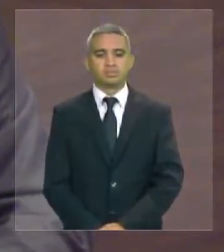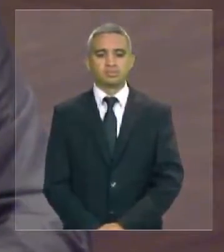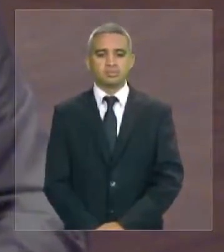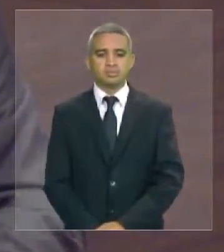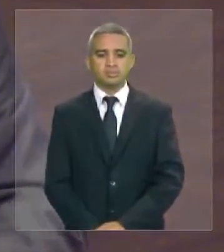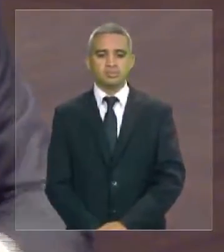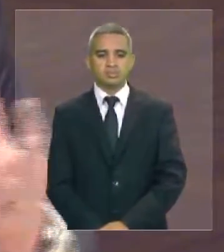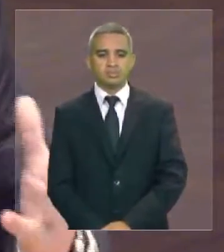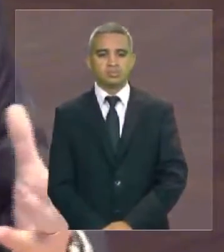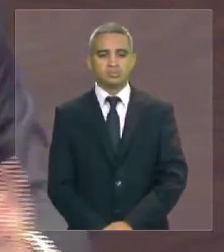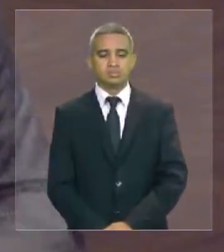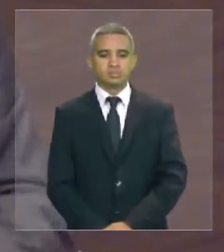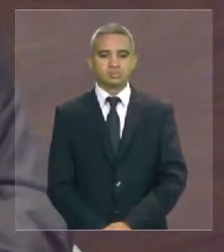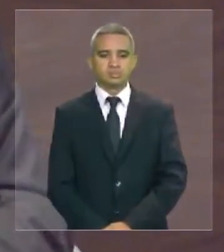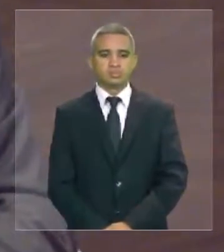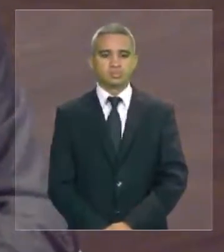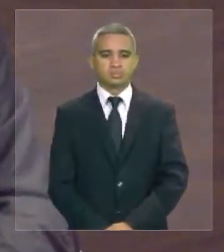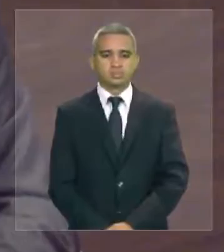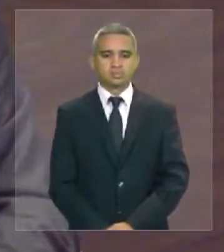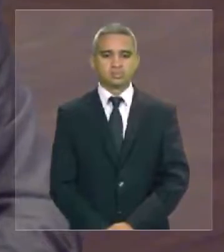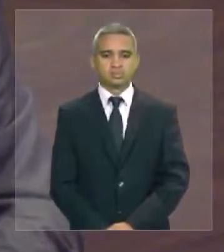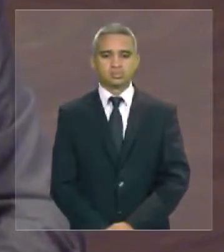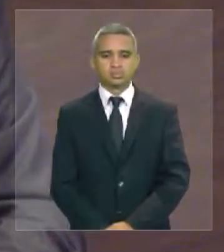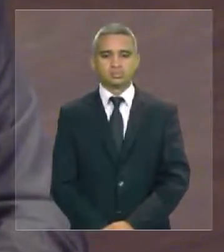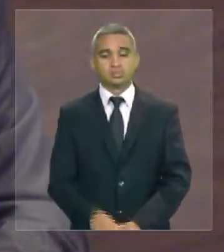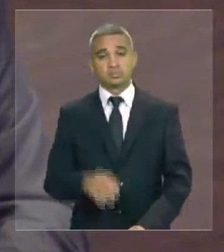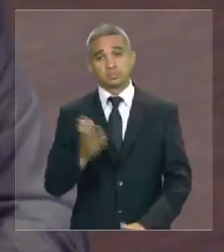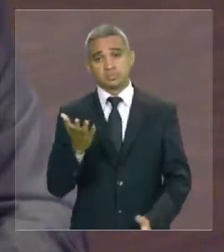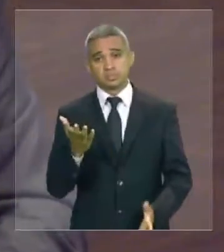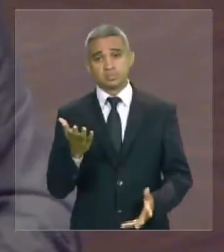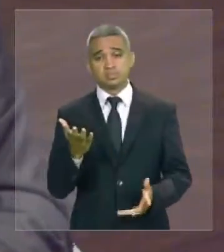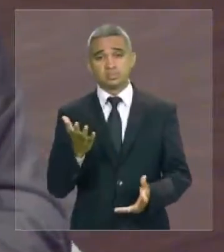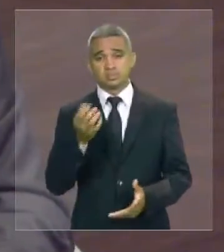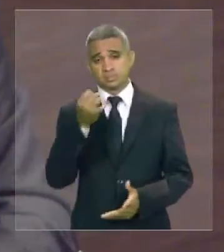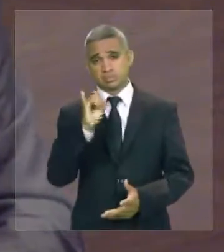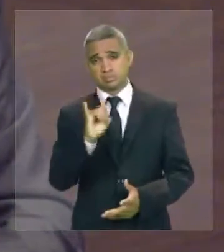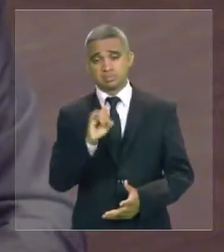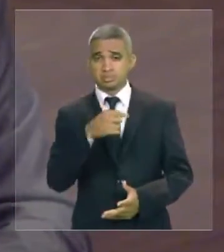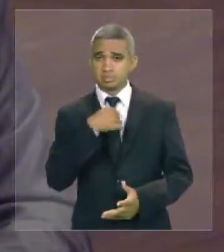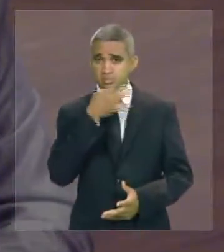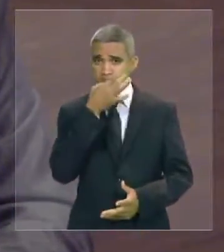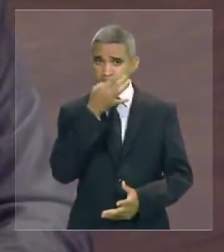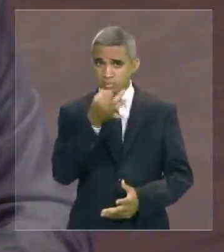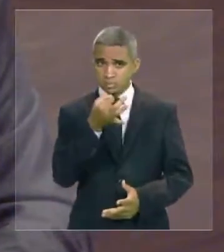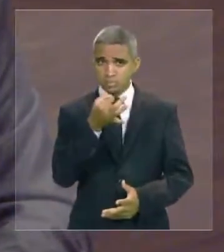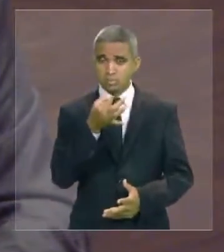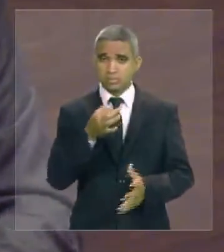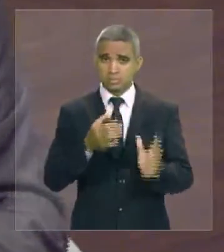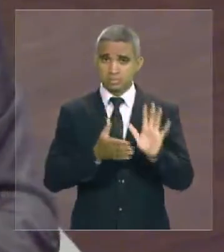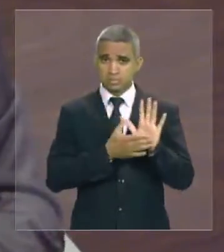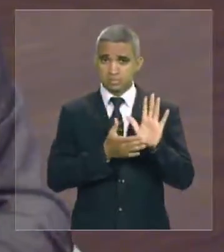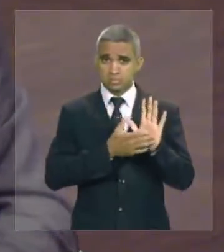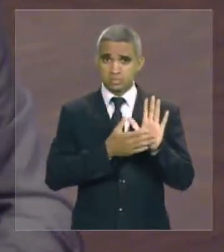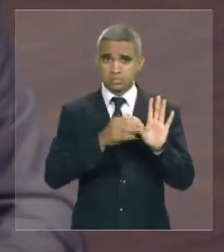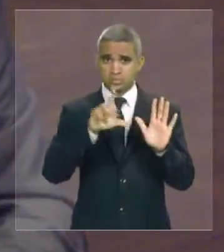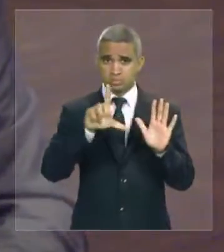o fenômeno, se assim posso me manifestar, da licitação